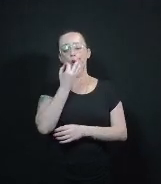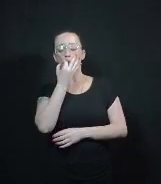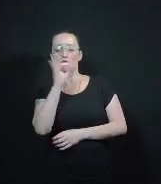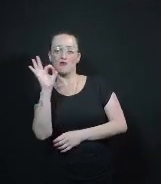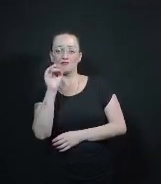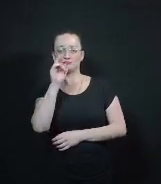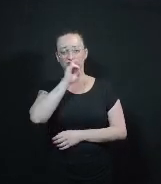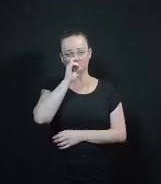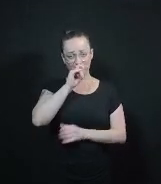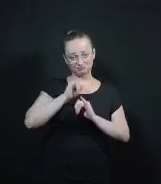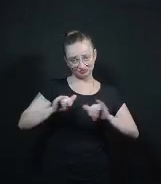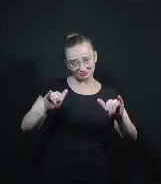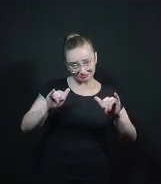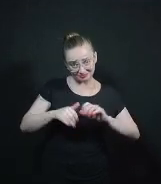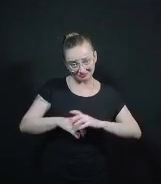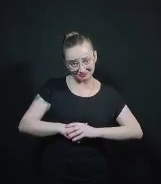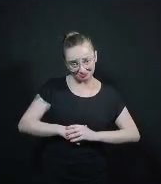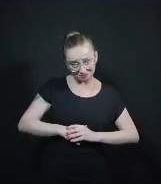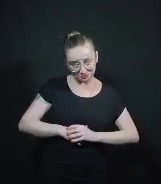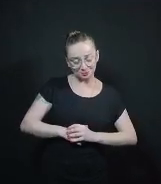nas mídias sociais?